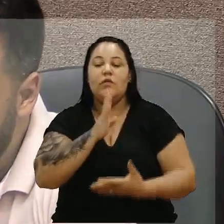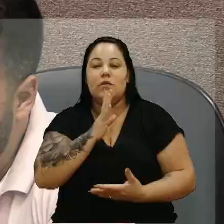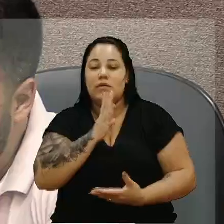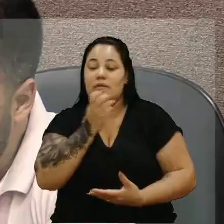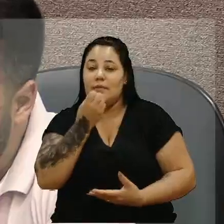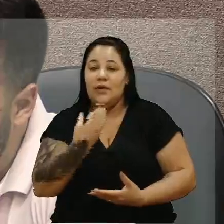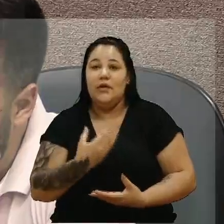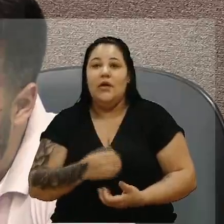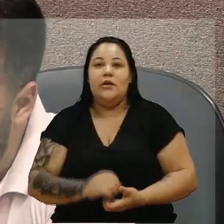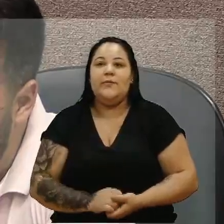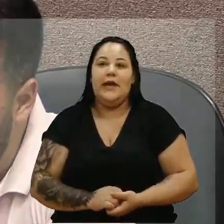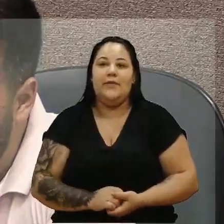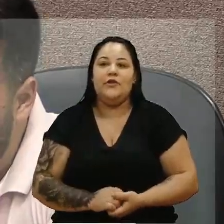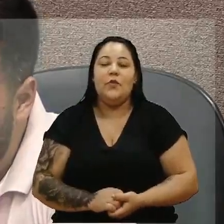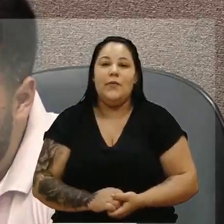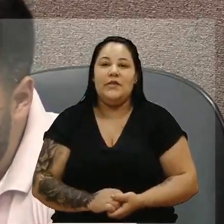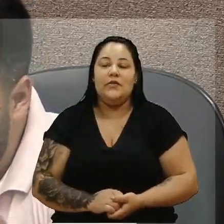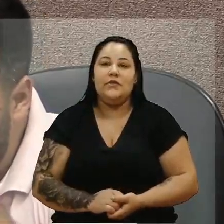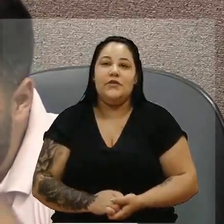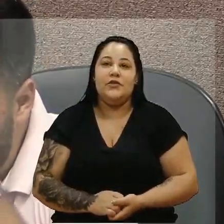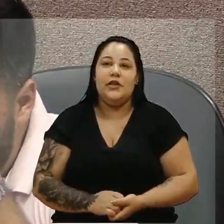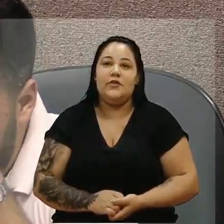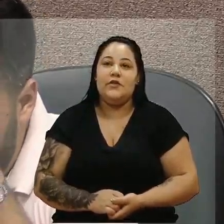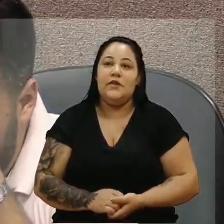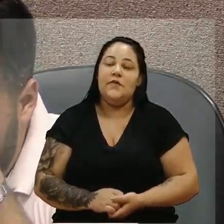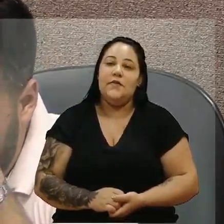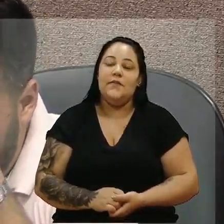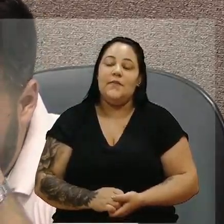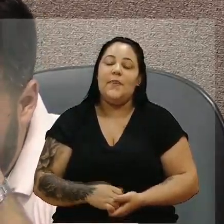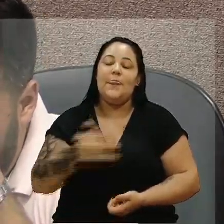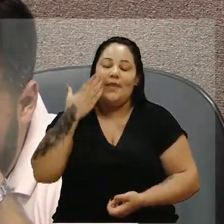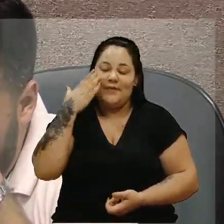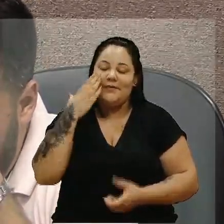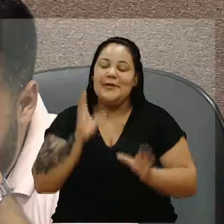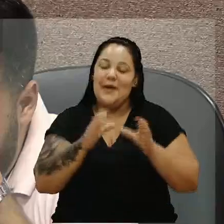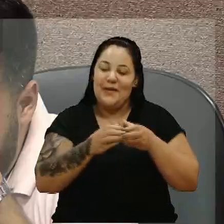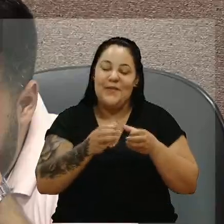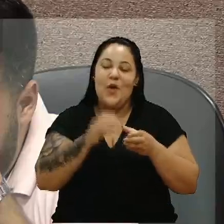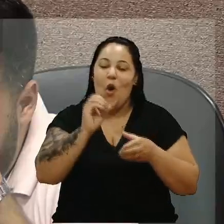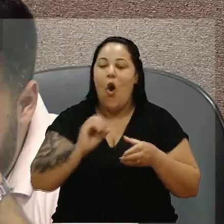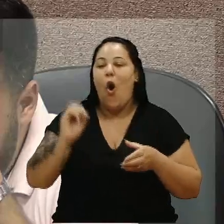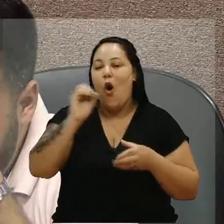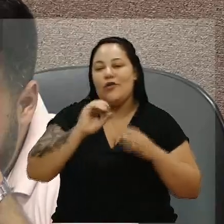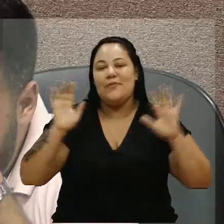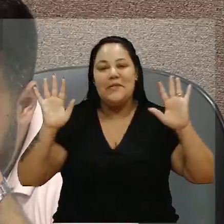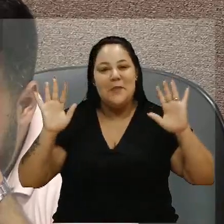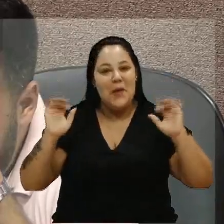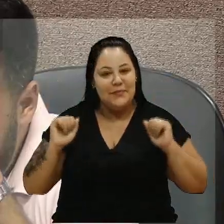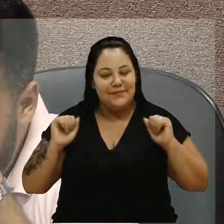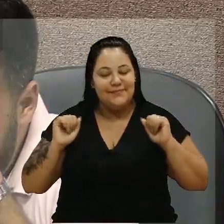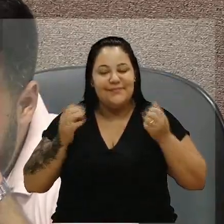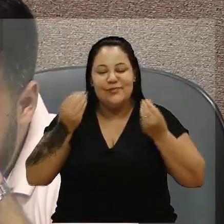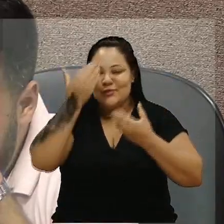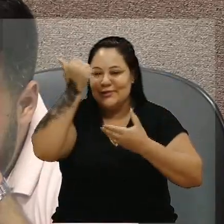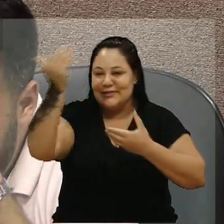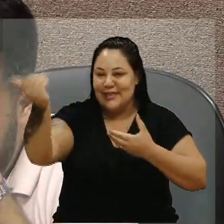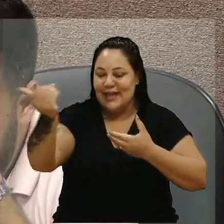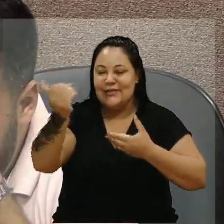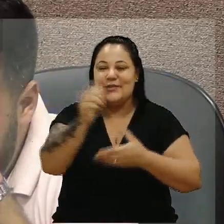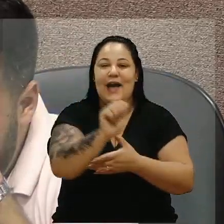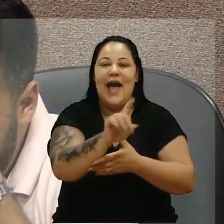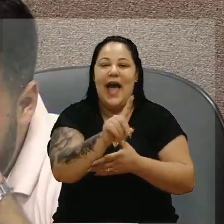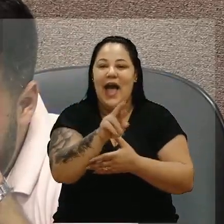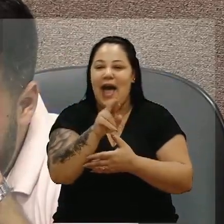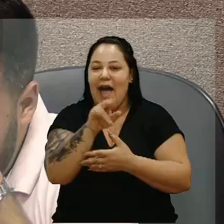certeza que a Ari Serra Gaúcha, mais uma vez, está em excelentes mãos. Então, muito sucesso para a Lisete, muito sucesso para a Adri,